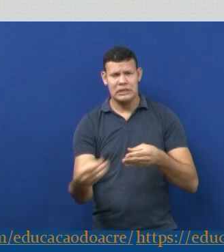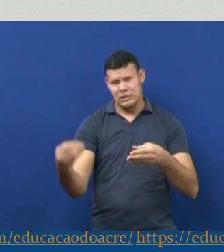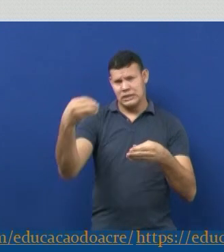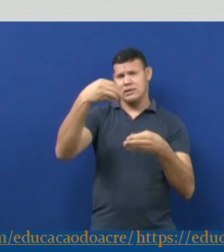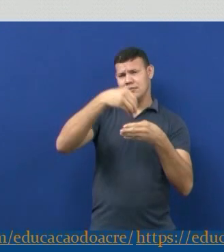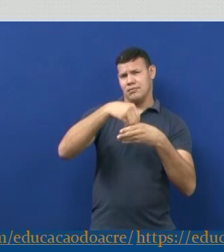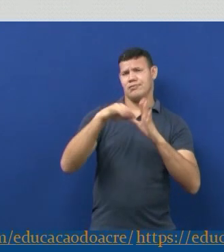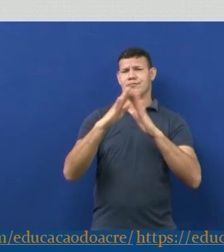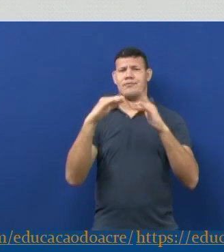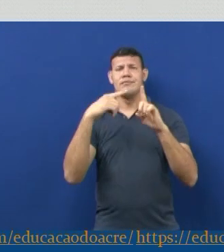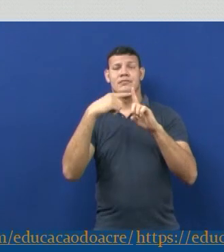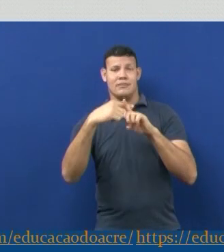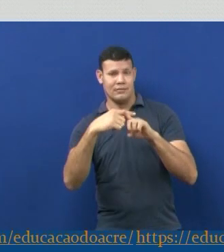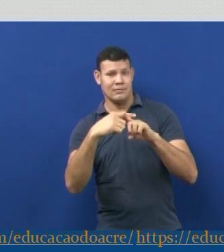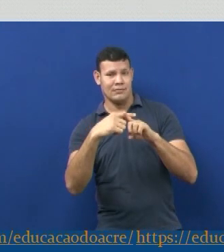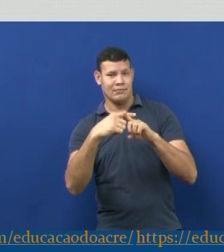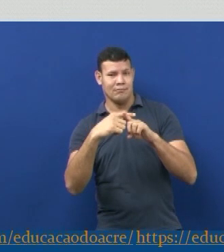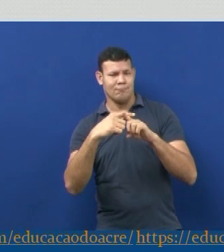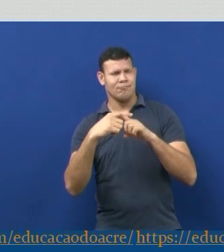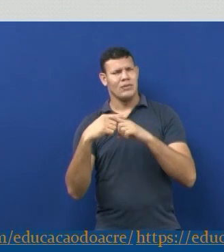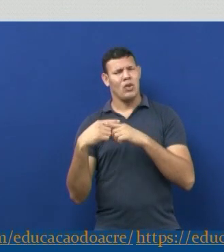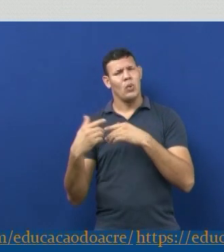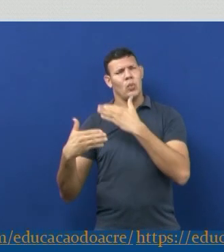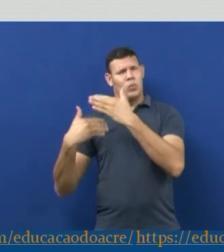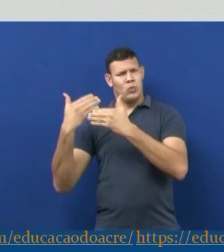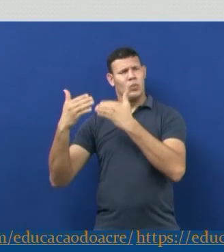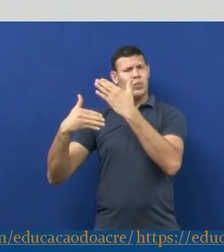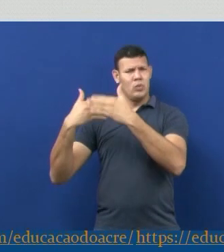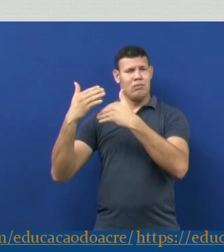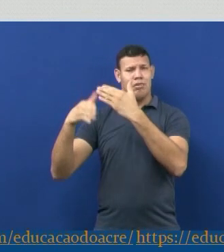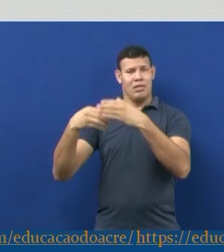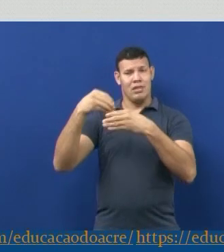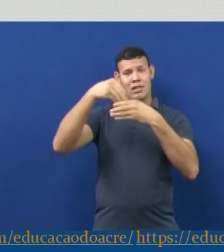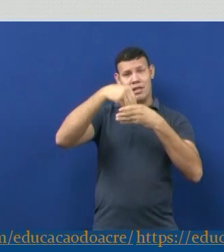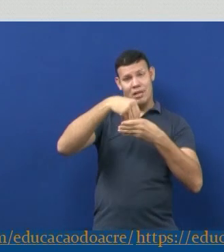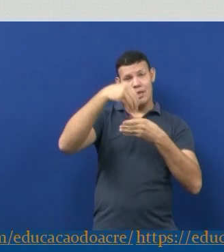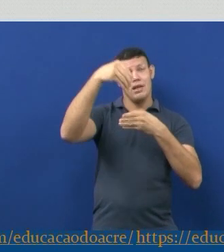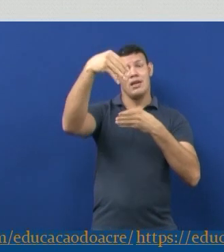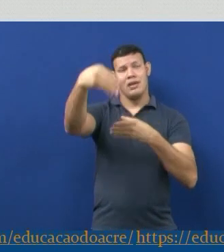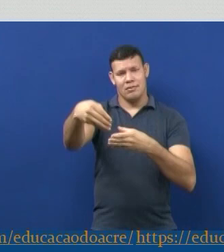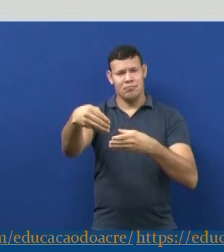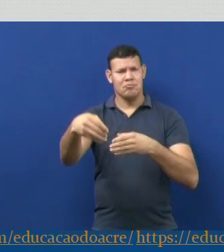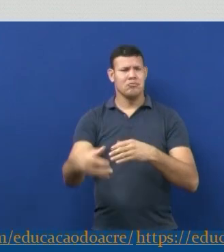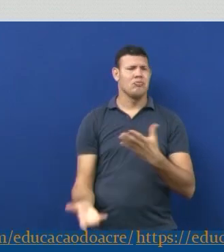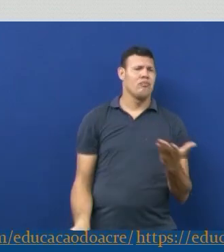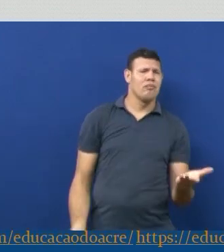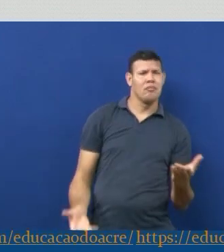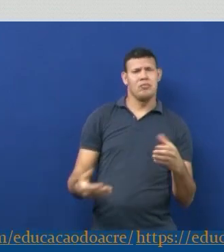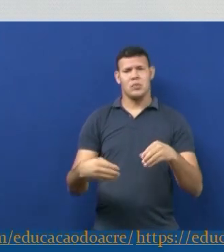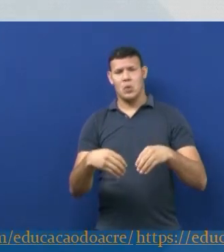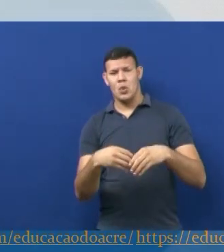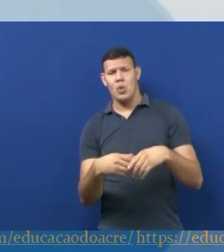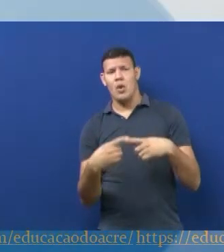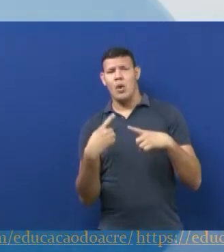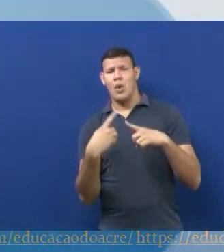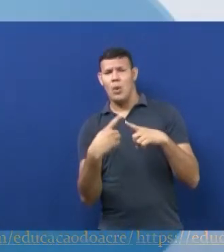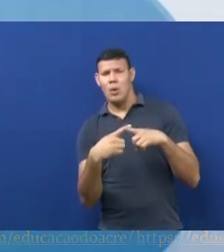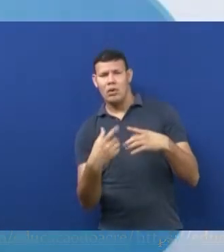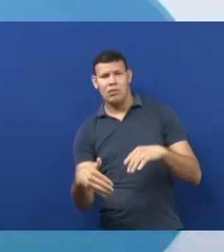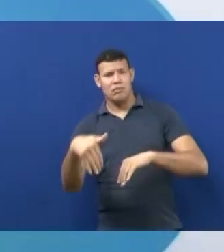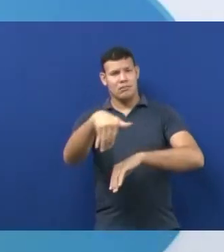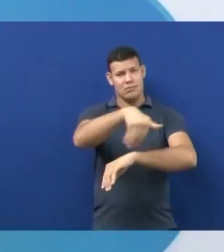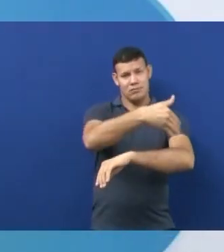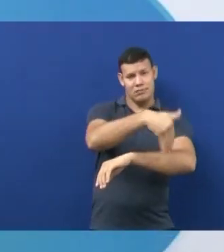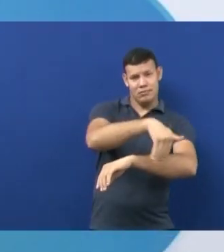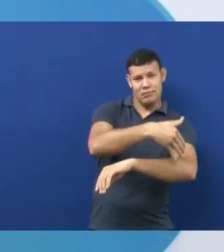das igrejas. De um tempo depois, ele saiu para os arredores das igrejas e, por meio do teatro de